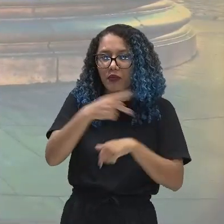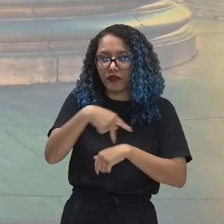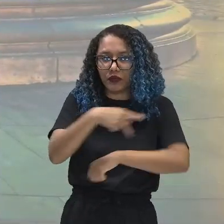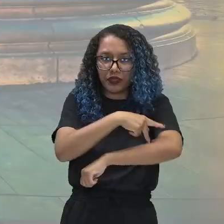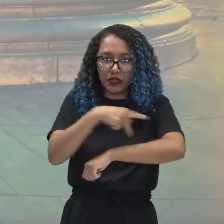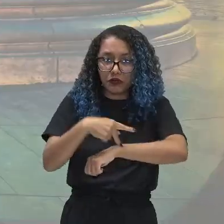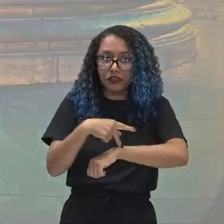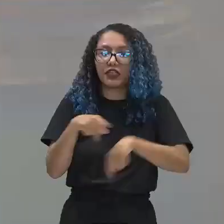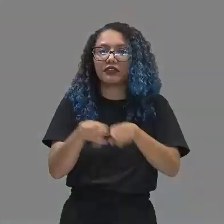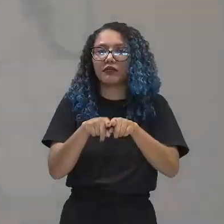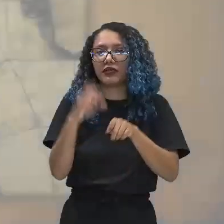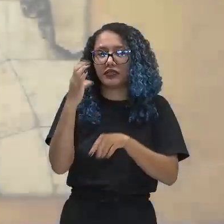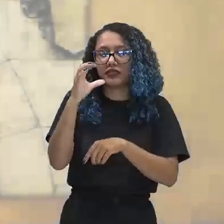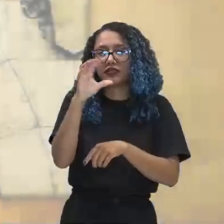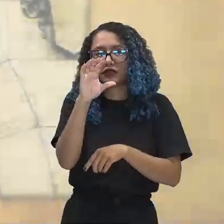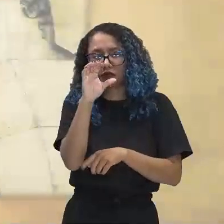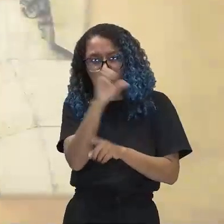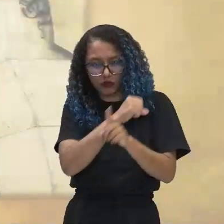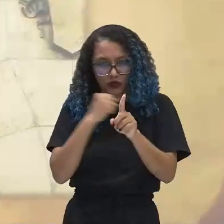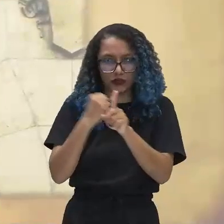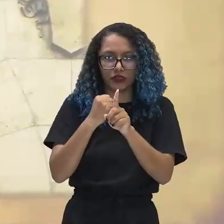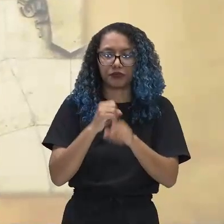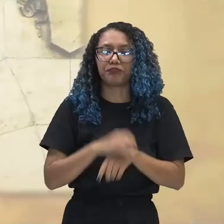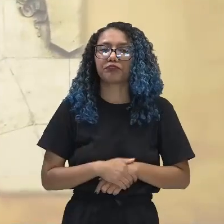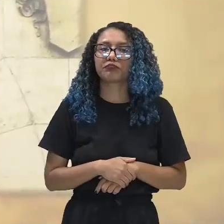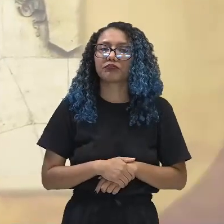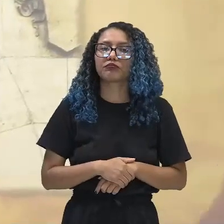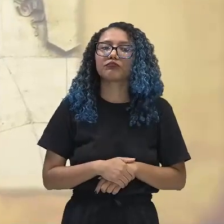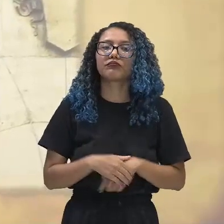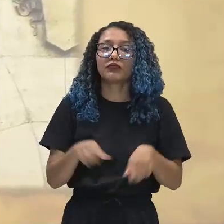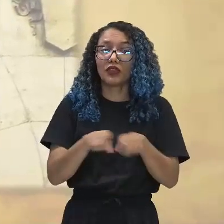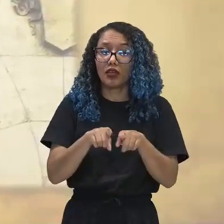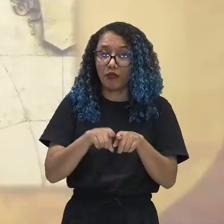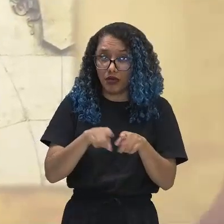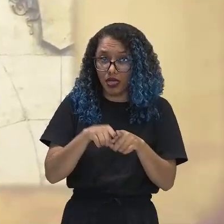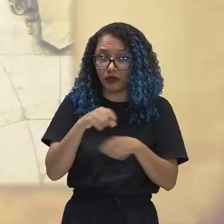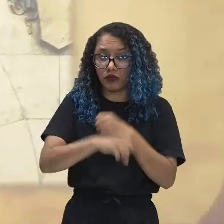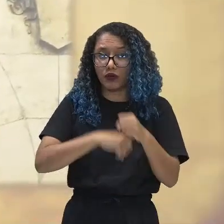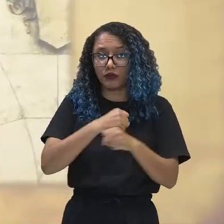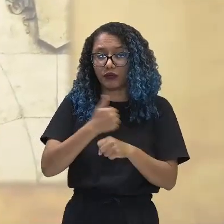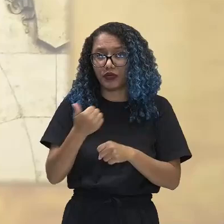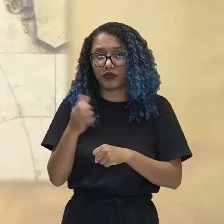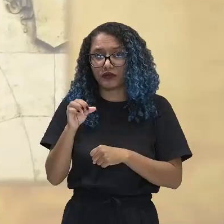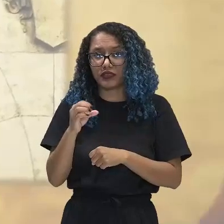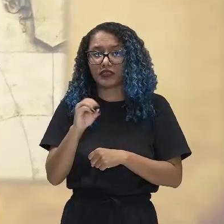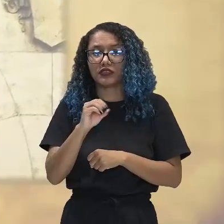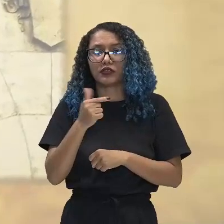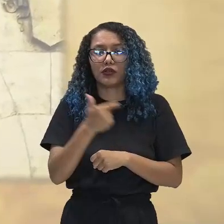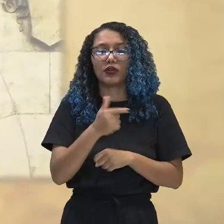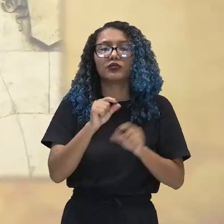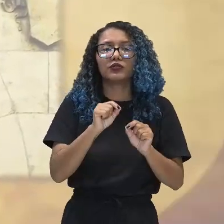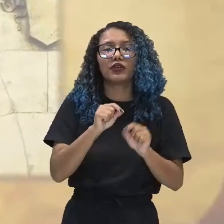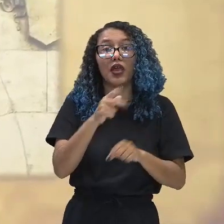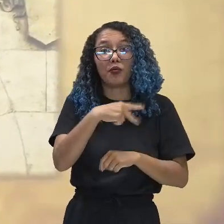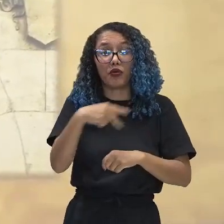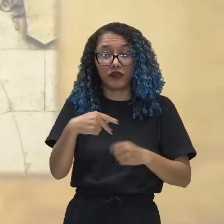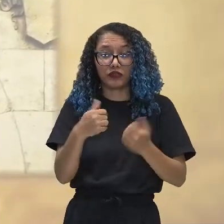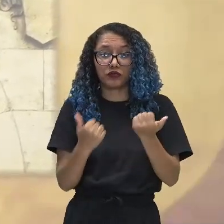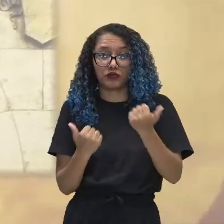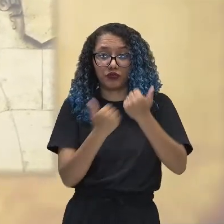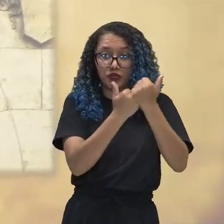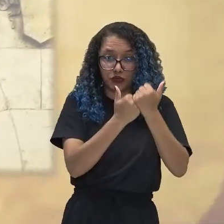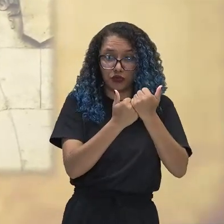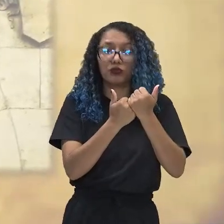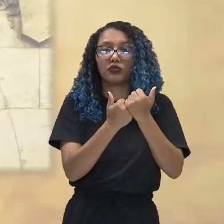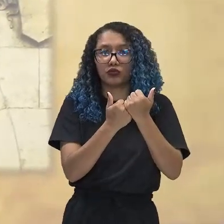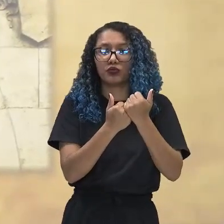da França. No ano de 1902, assumiu como professor suplente de Pedagogia na